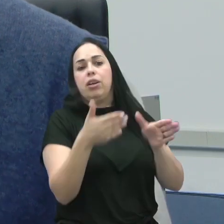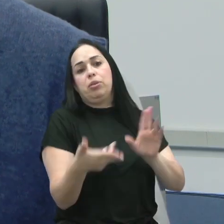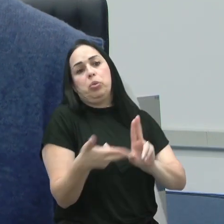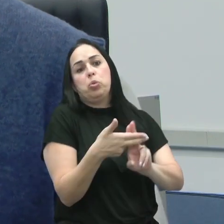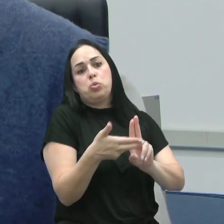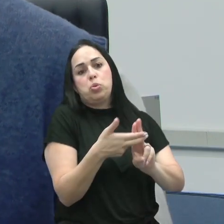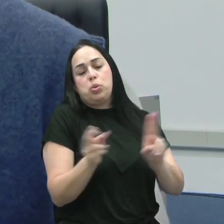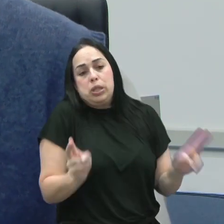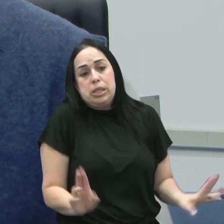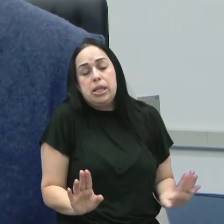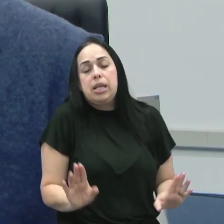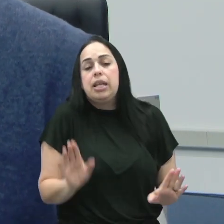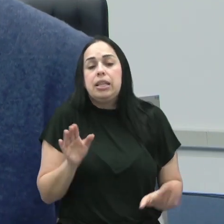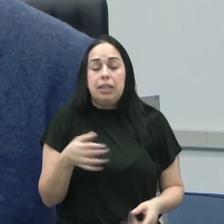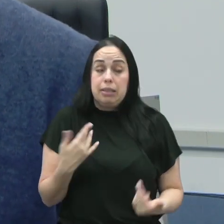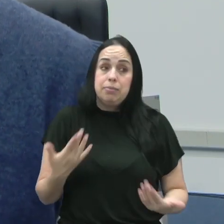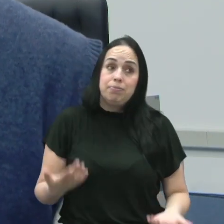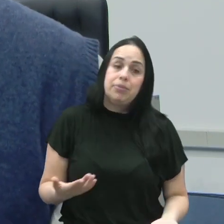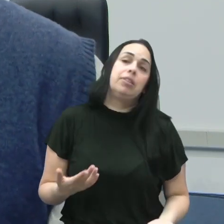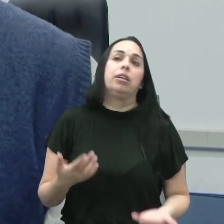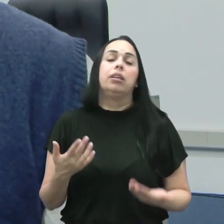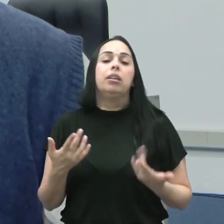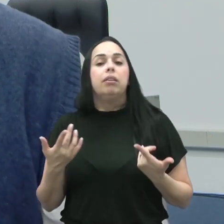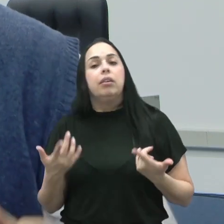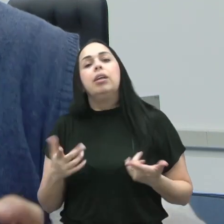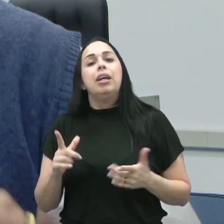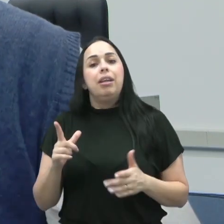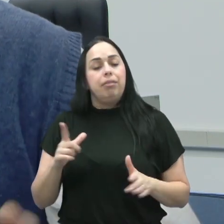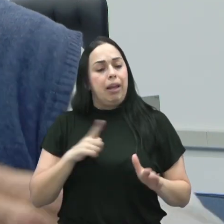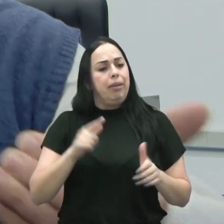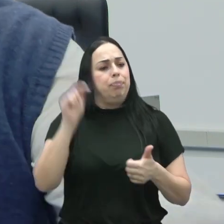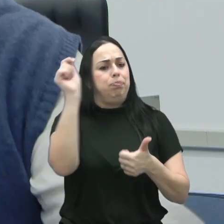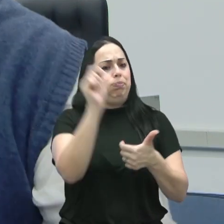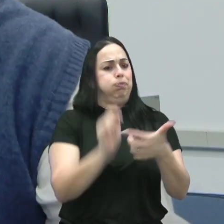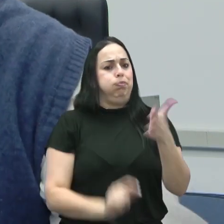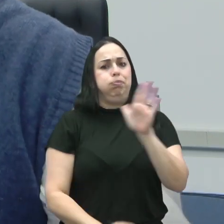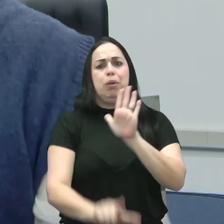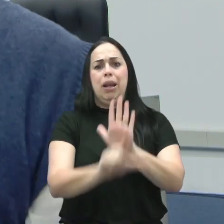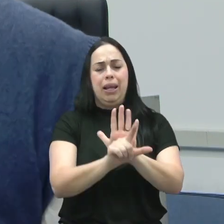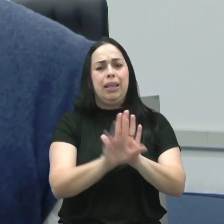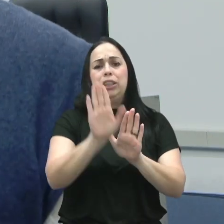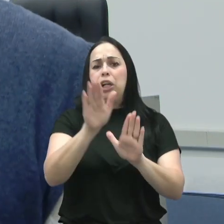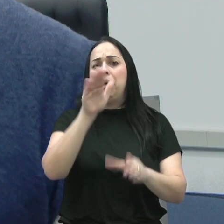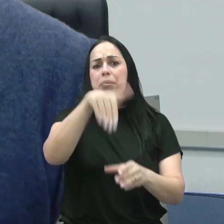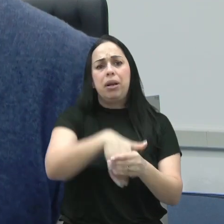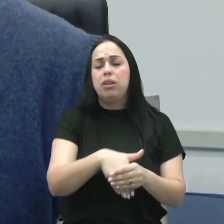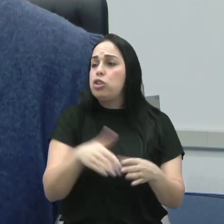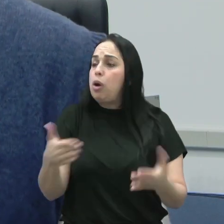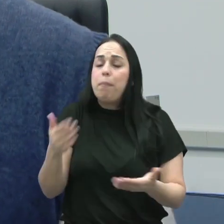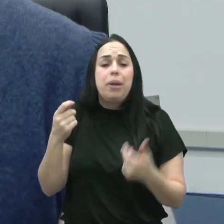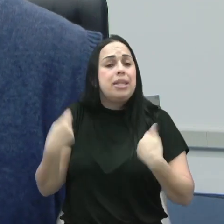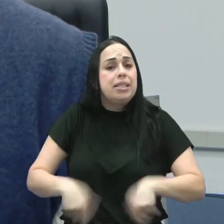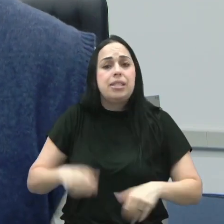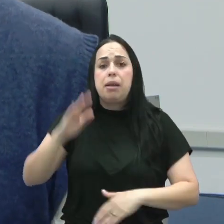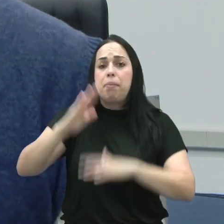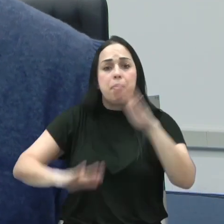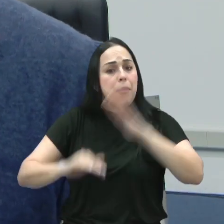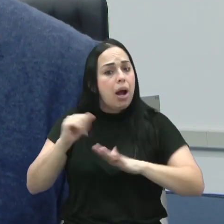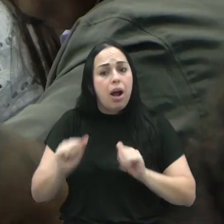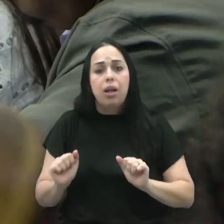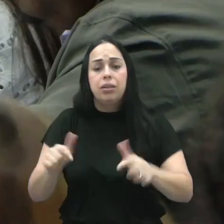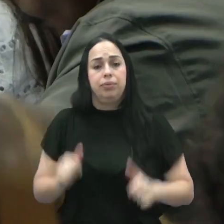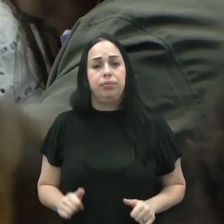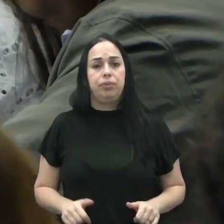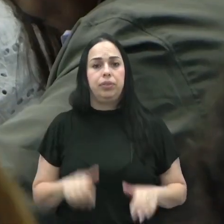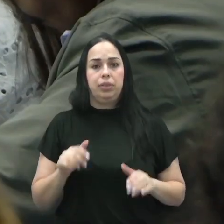o poder público, a administração pública. Enfim, você tem muitas leis já aprovadas que é só colocar em